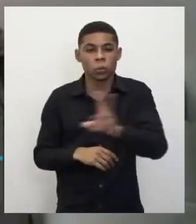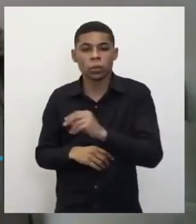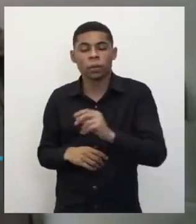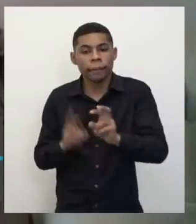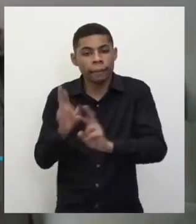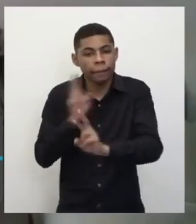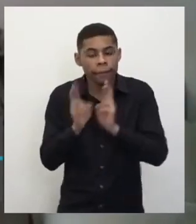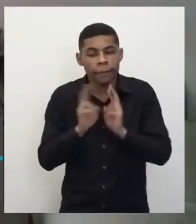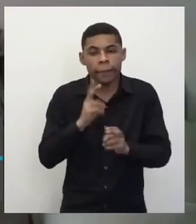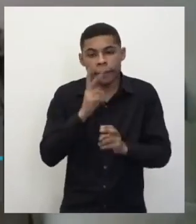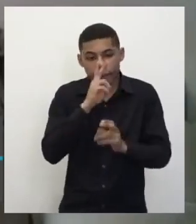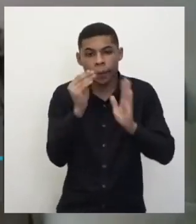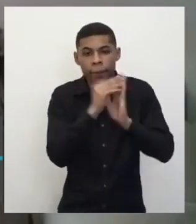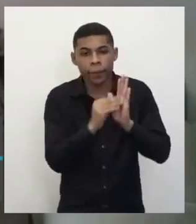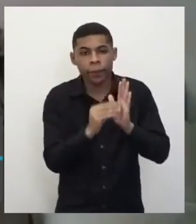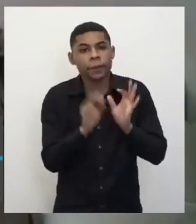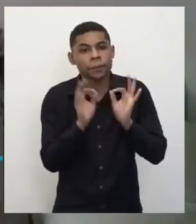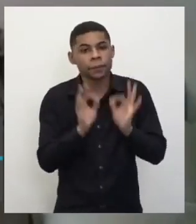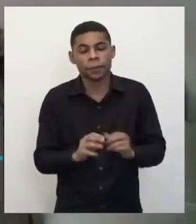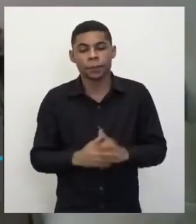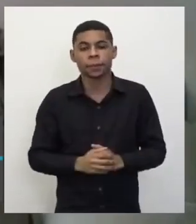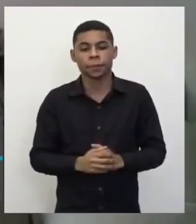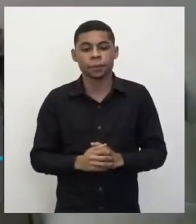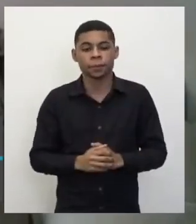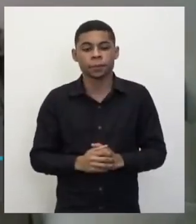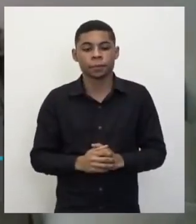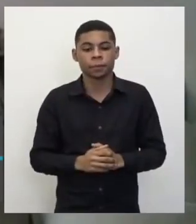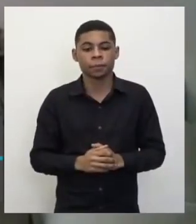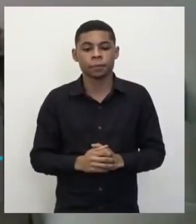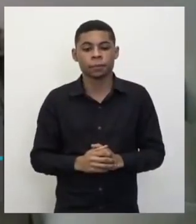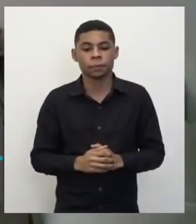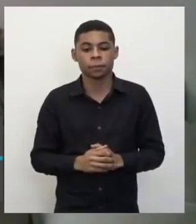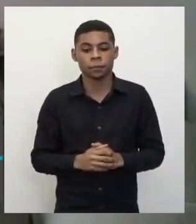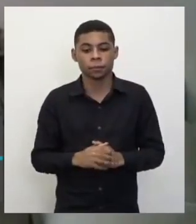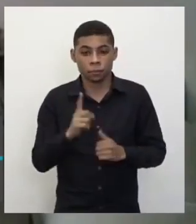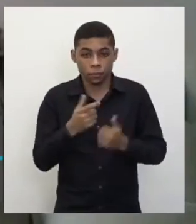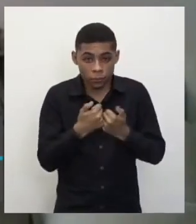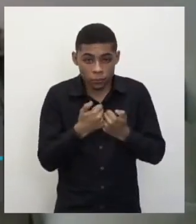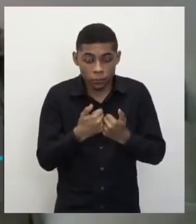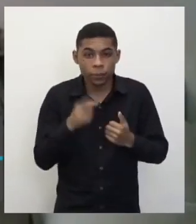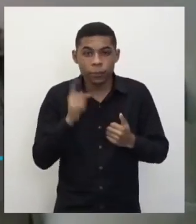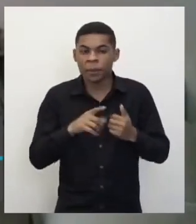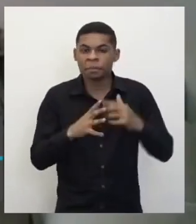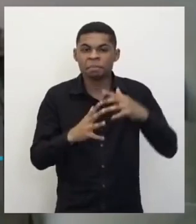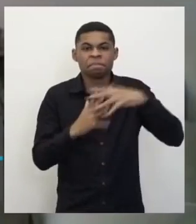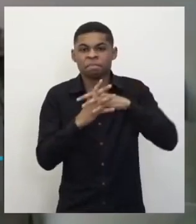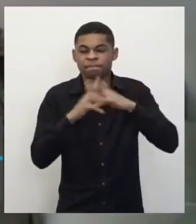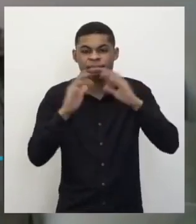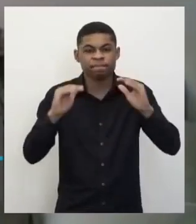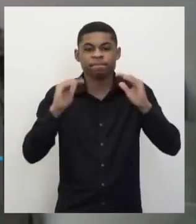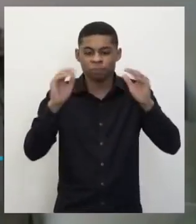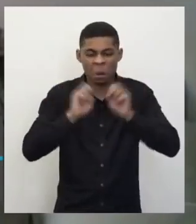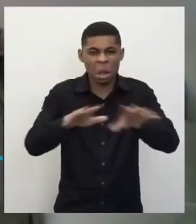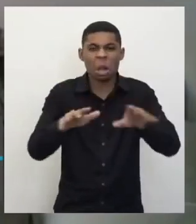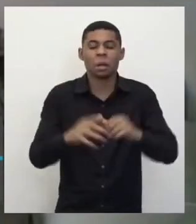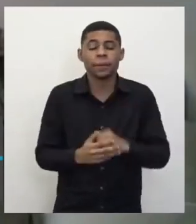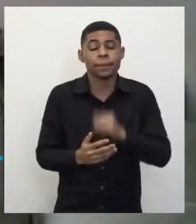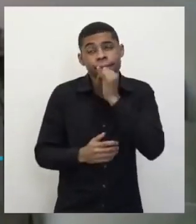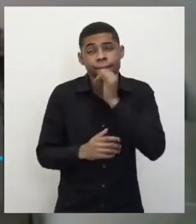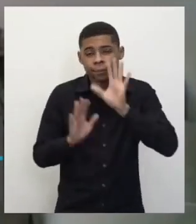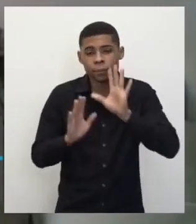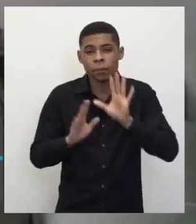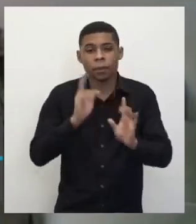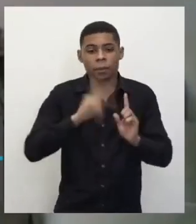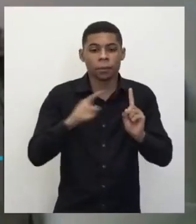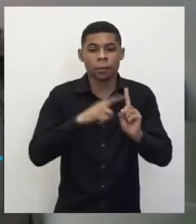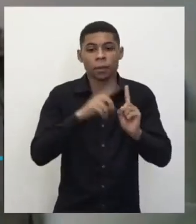respondendo estão colocando essa questão, né, de que esse jogo é sucesso. Por exemplo,